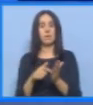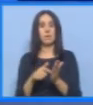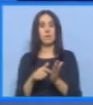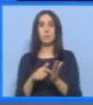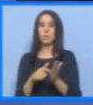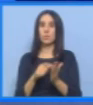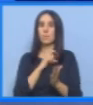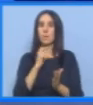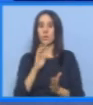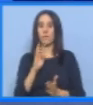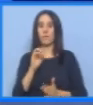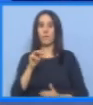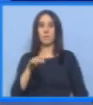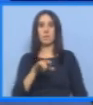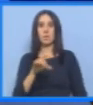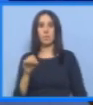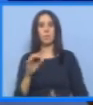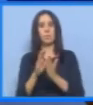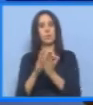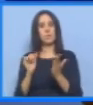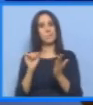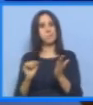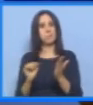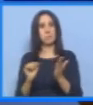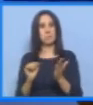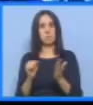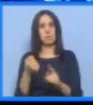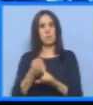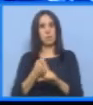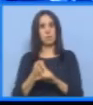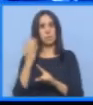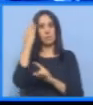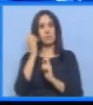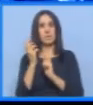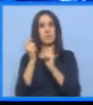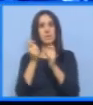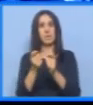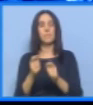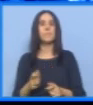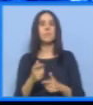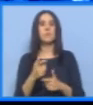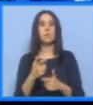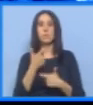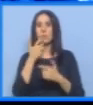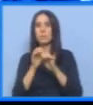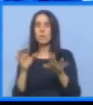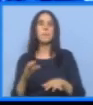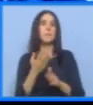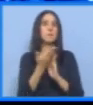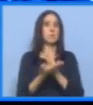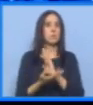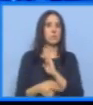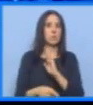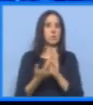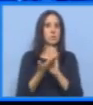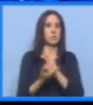do Padre Formigão, que é um boletim próprio da causa de beatificação da E canonização. tudo isso serve para divulgar. Portanto, há